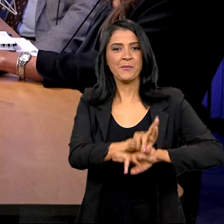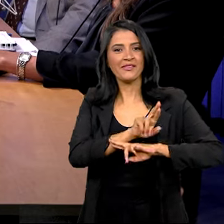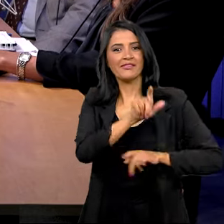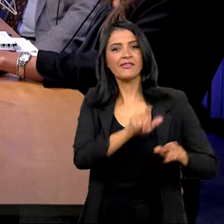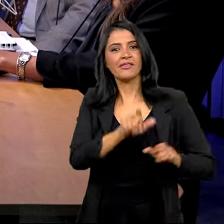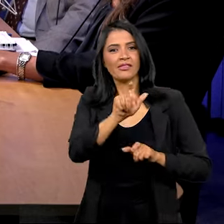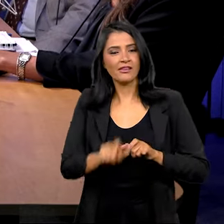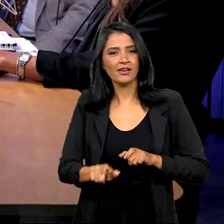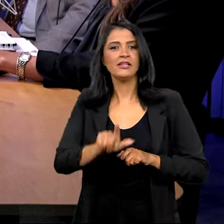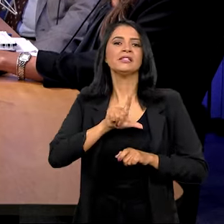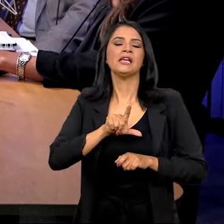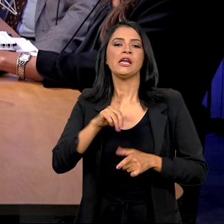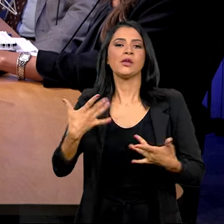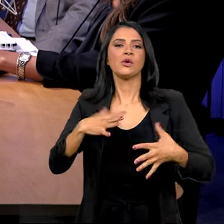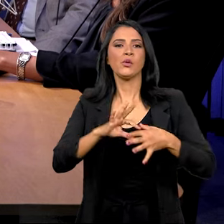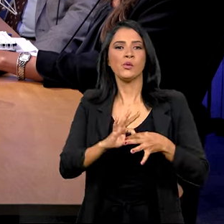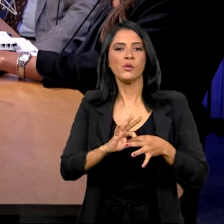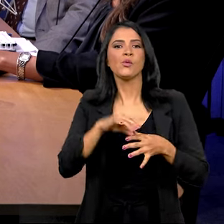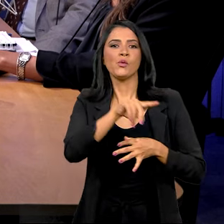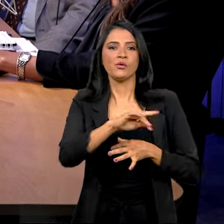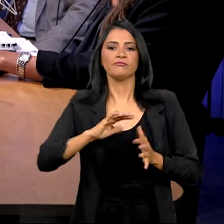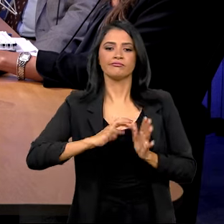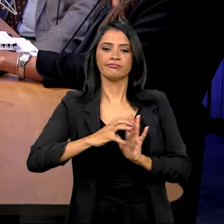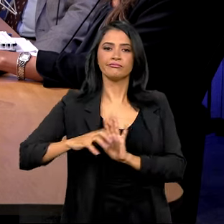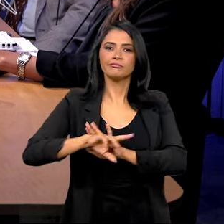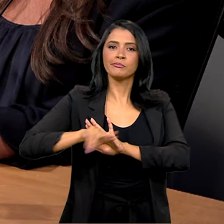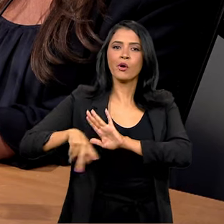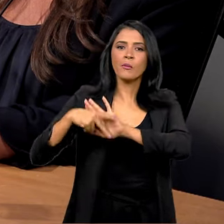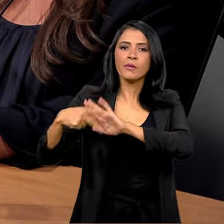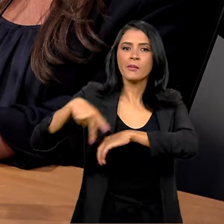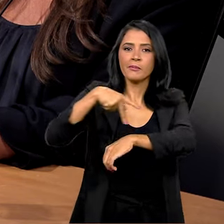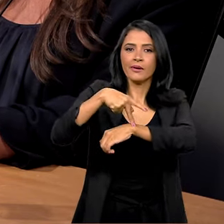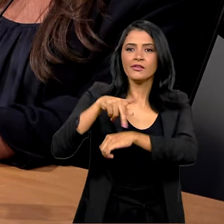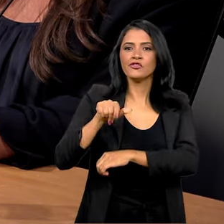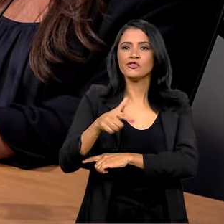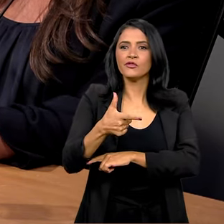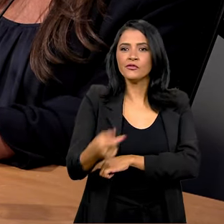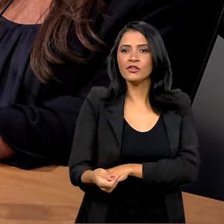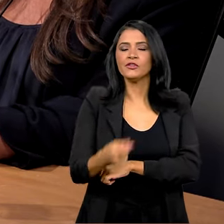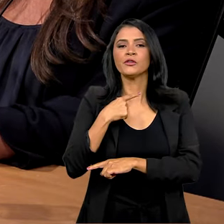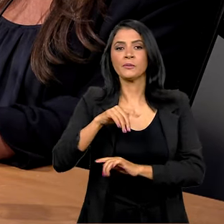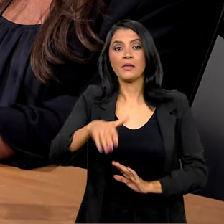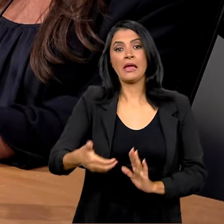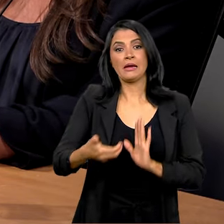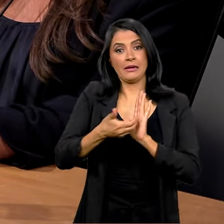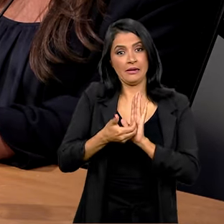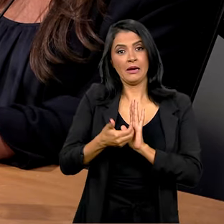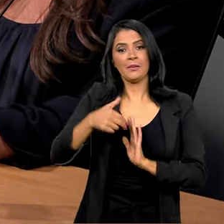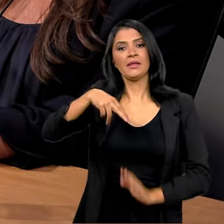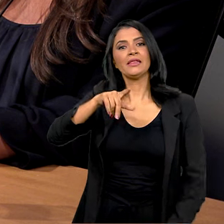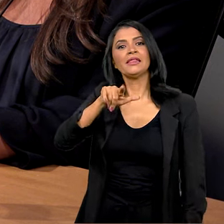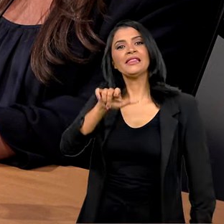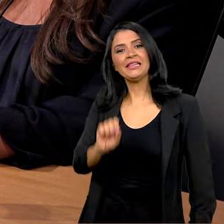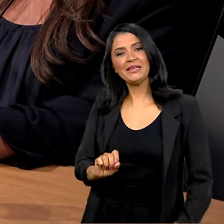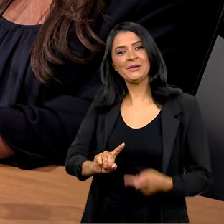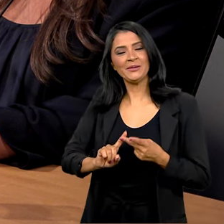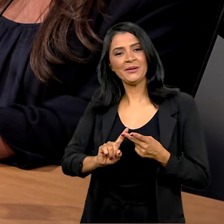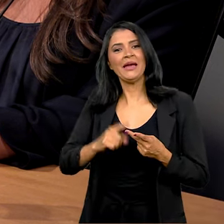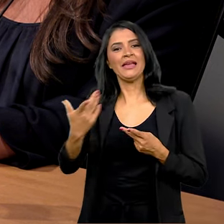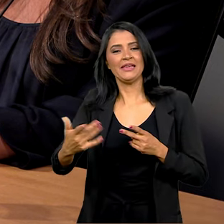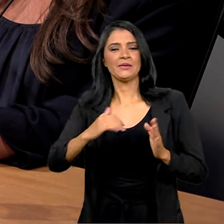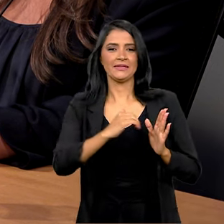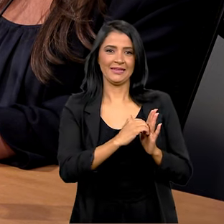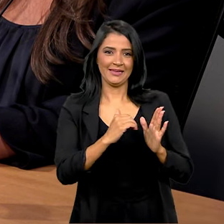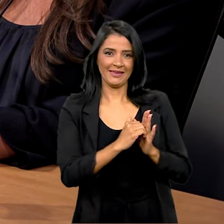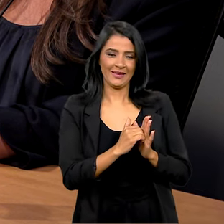representantes do grupo que une os parlamentos dos países do G20 pela câmara dos deputados Nilo dites filho